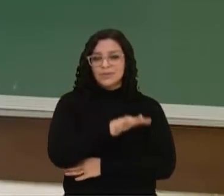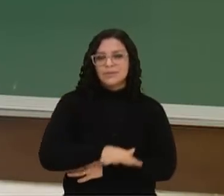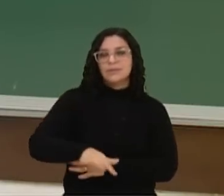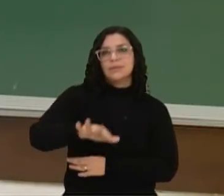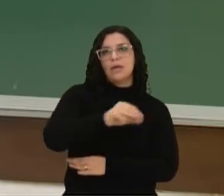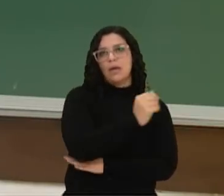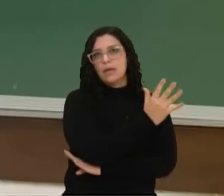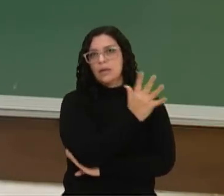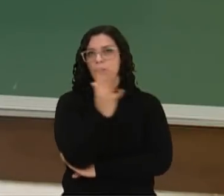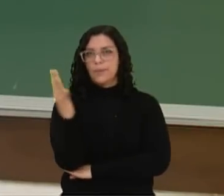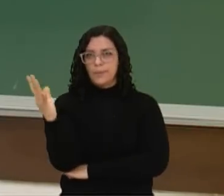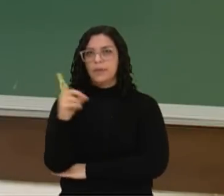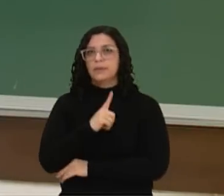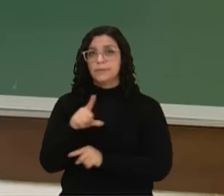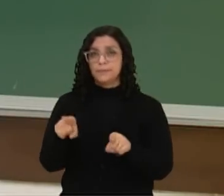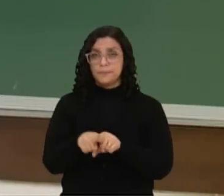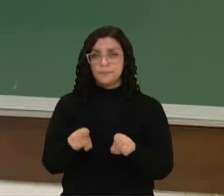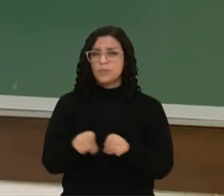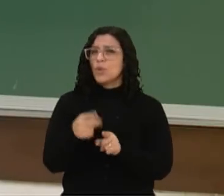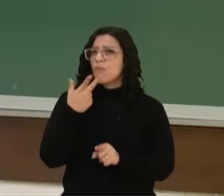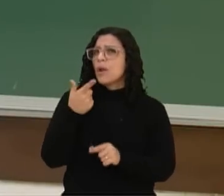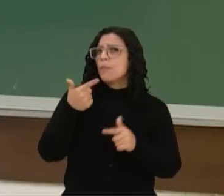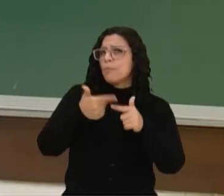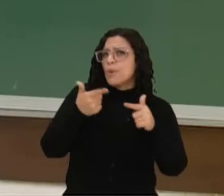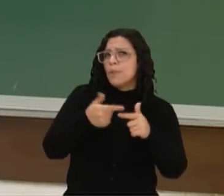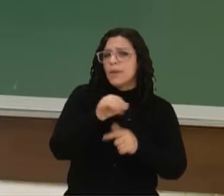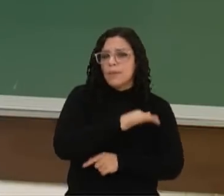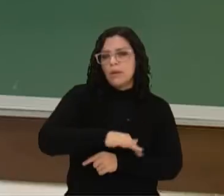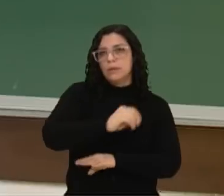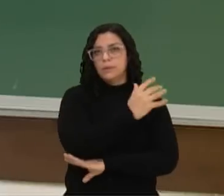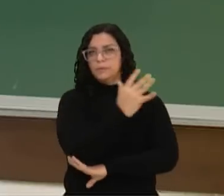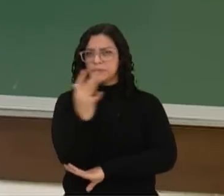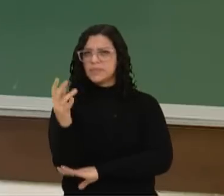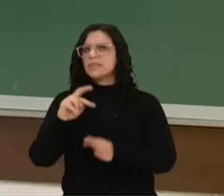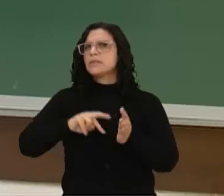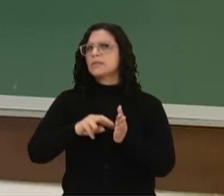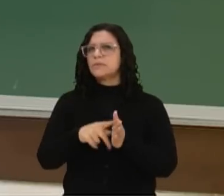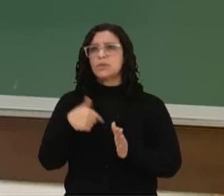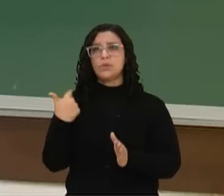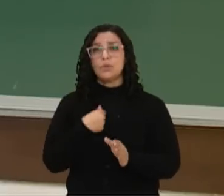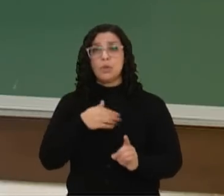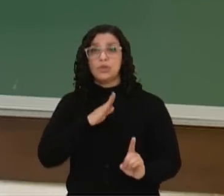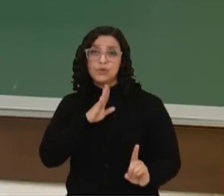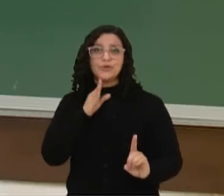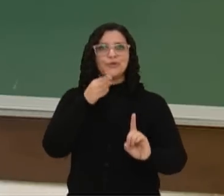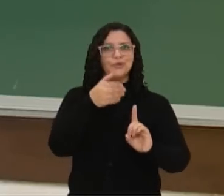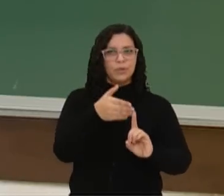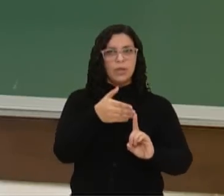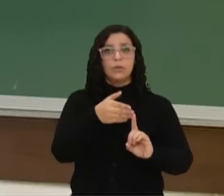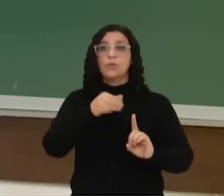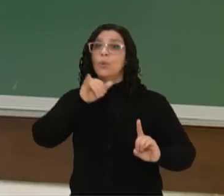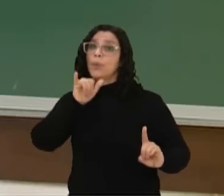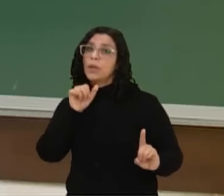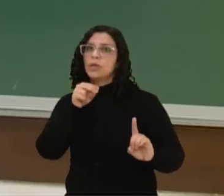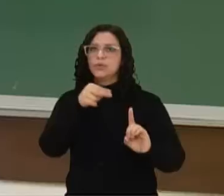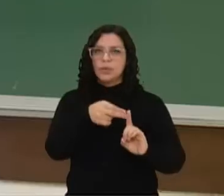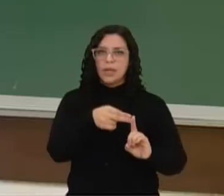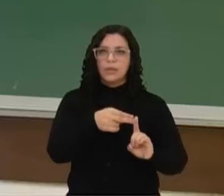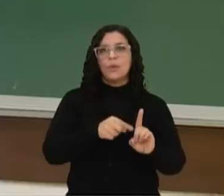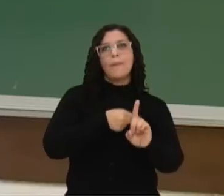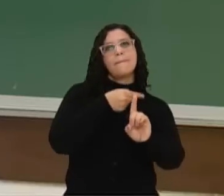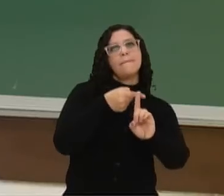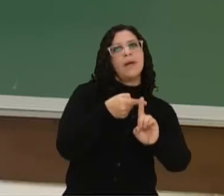a gente fala de impacto ambiental, ele pode ser considerado como direto ou indireto, positivo ou